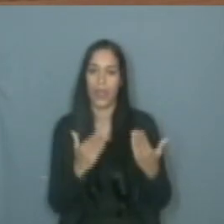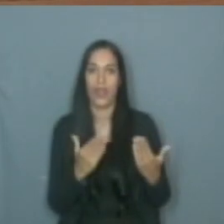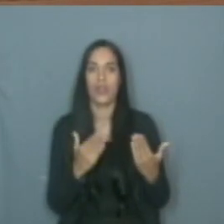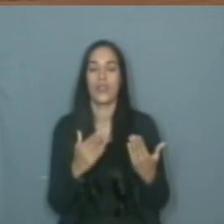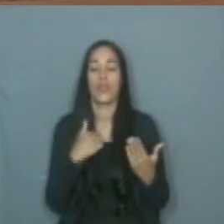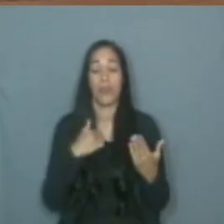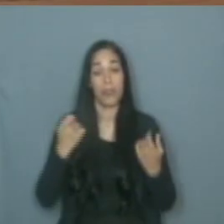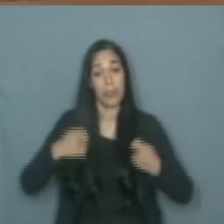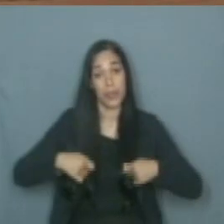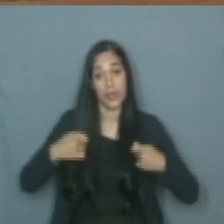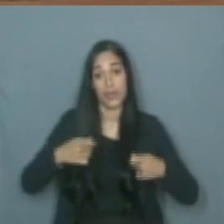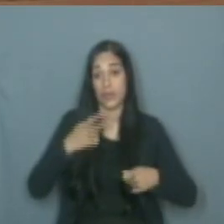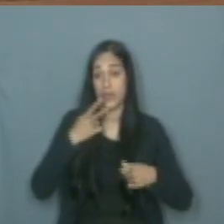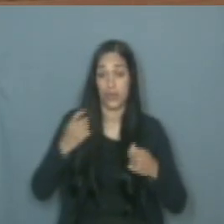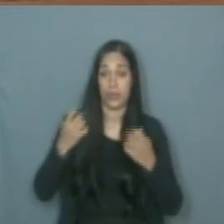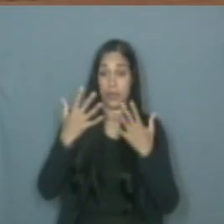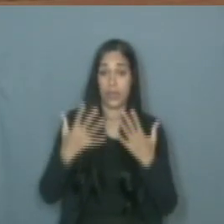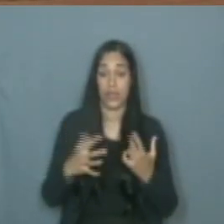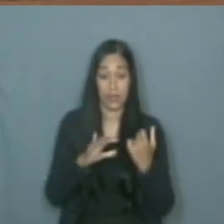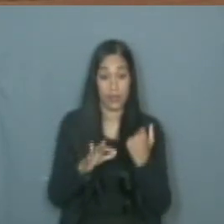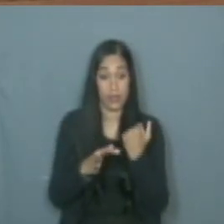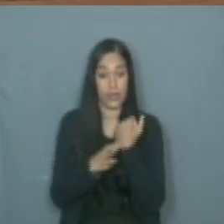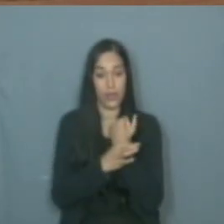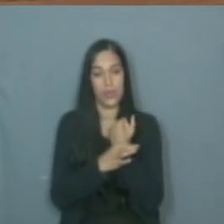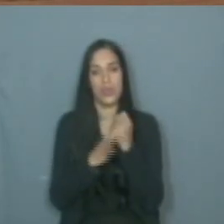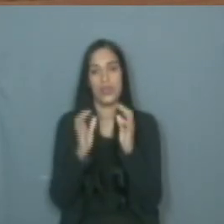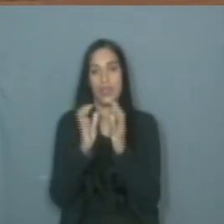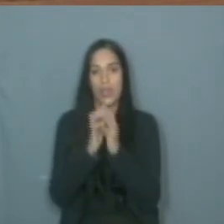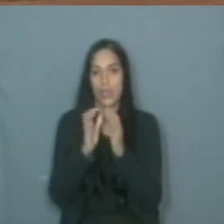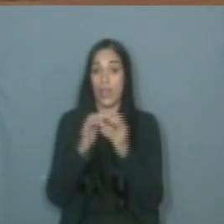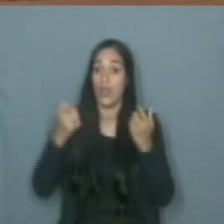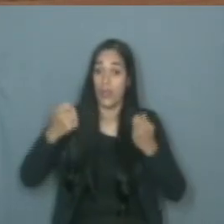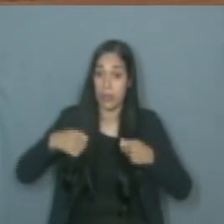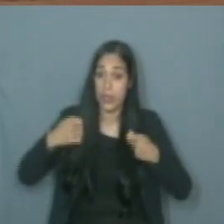E eu preciso falar que a segurança no Recife precisa de diálogo.